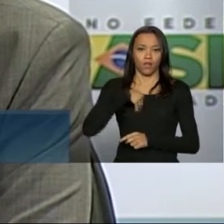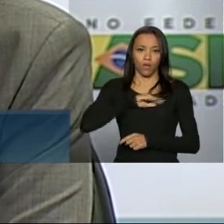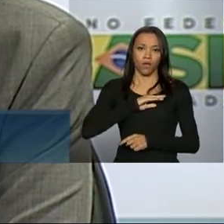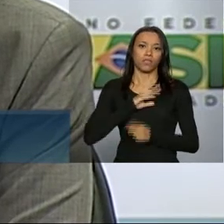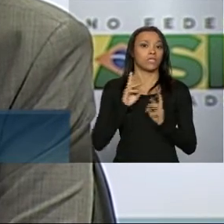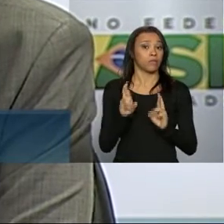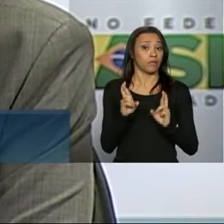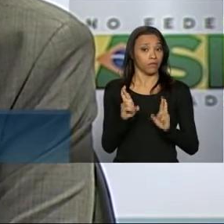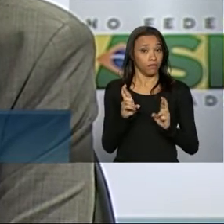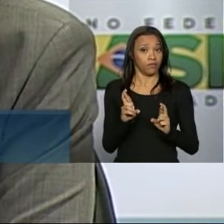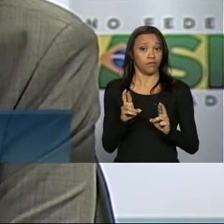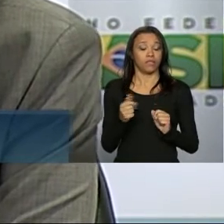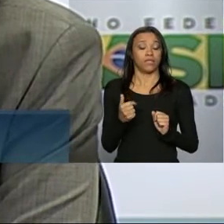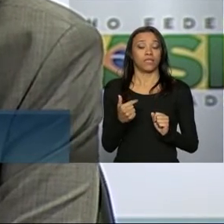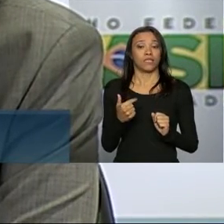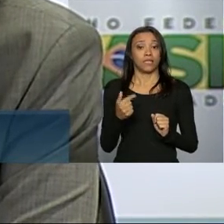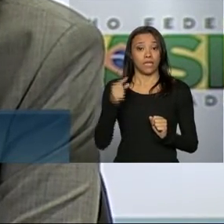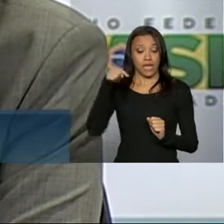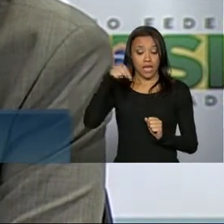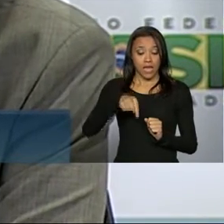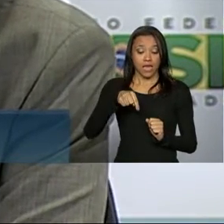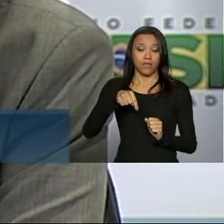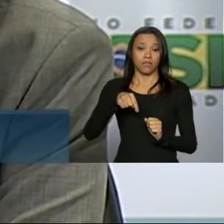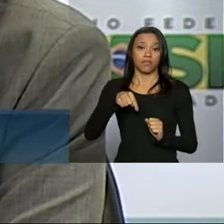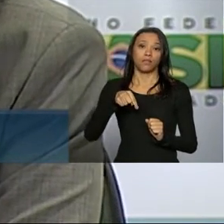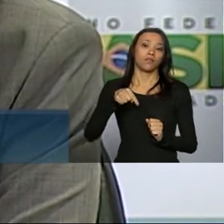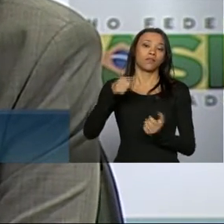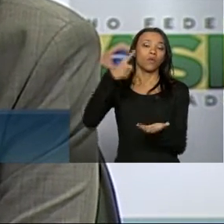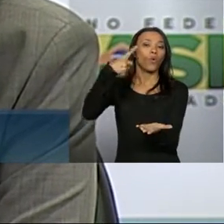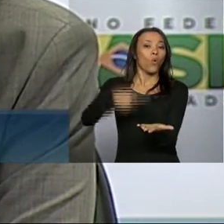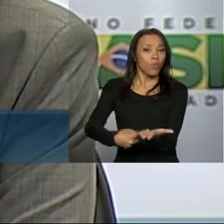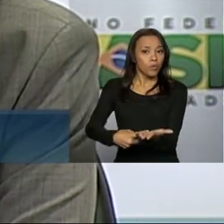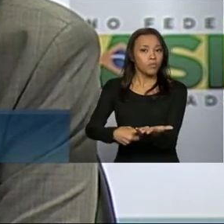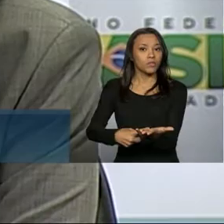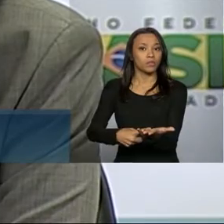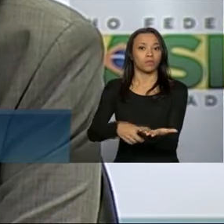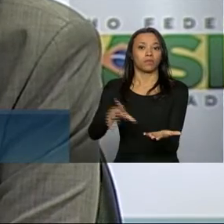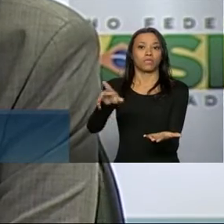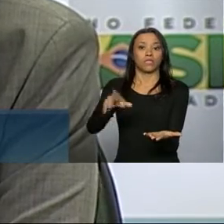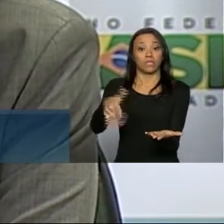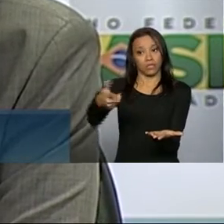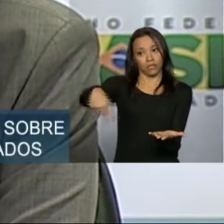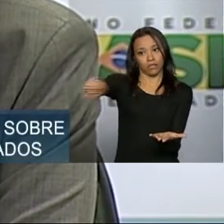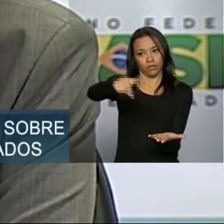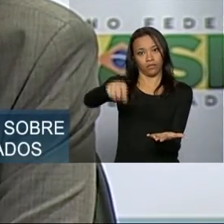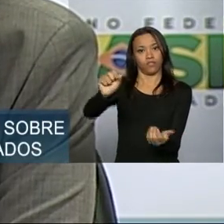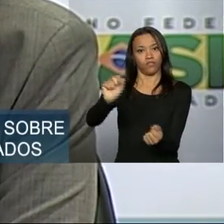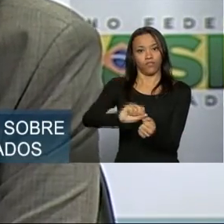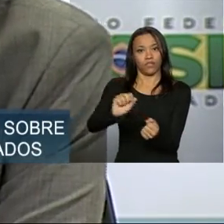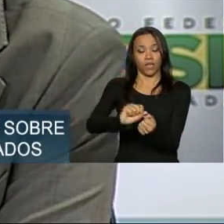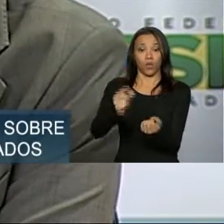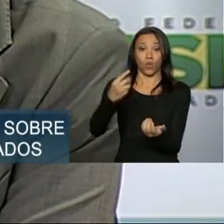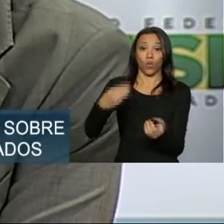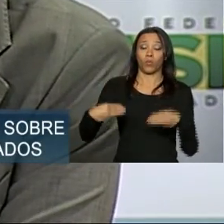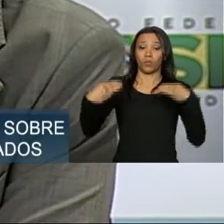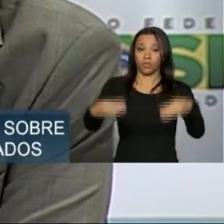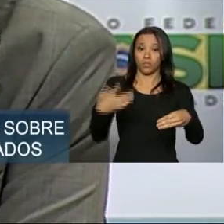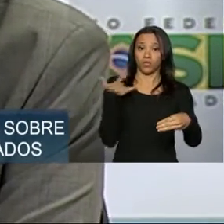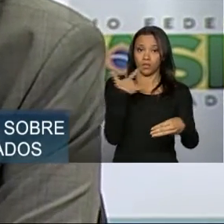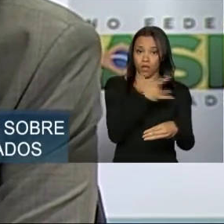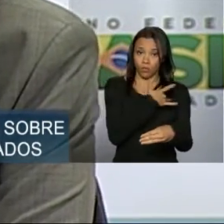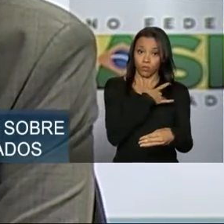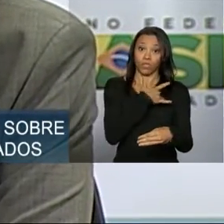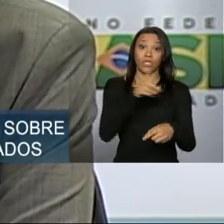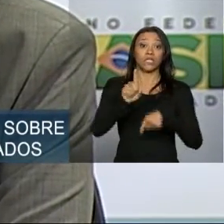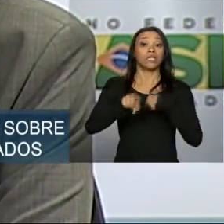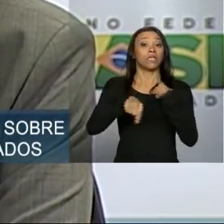Nós esperamos que, a partir deste compromisso que a entidade fez com o Ministério da Saúde e da notificação, ele faça